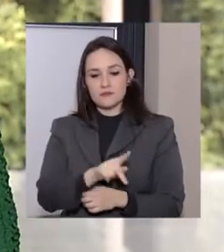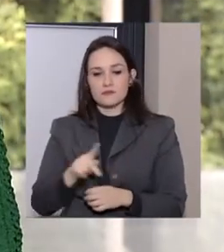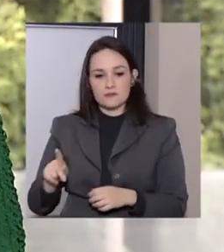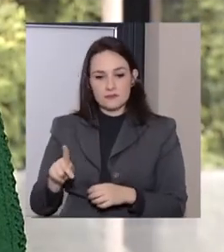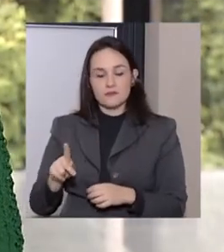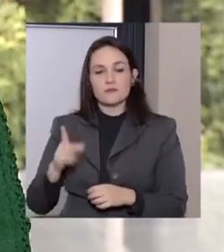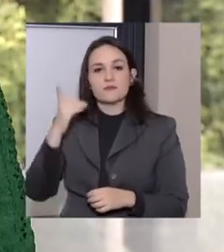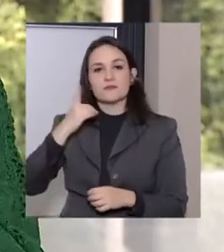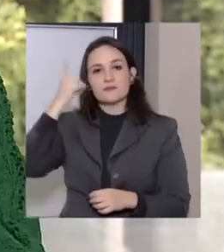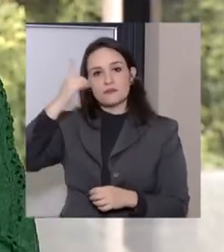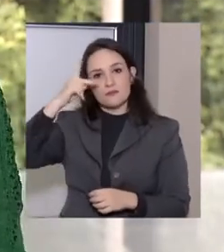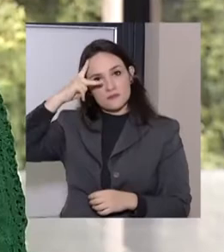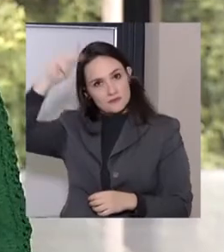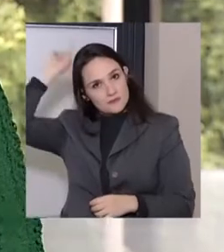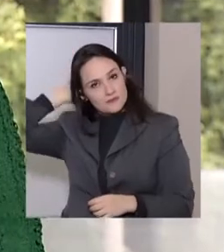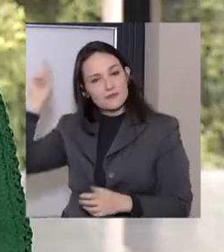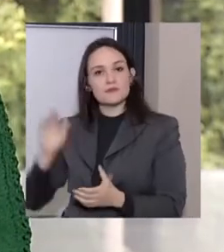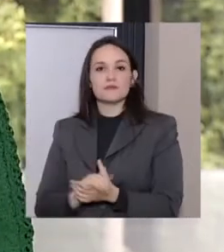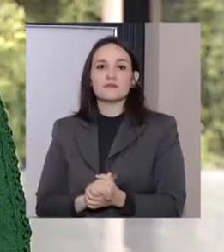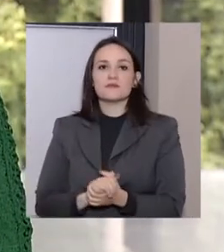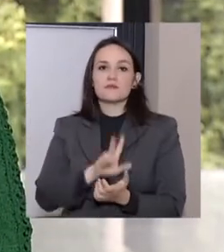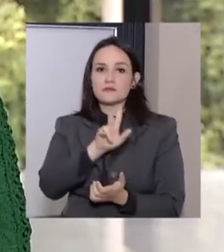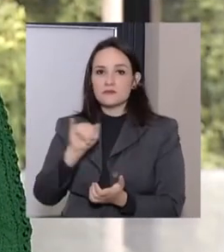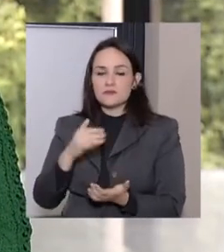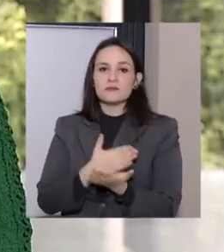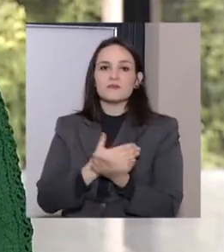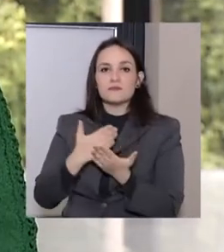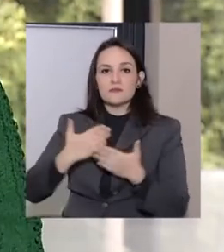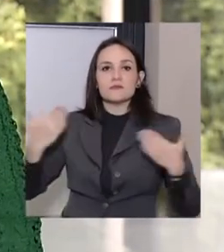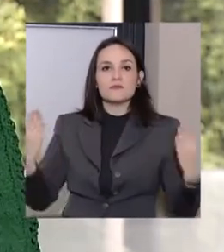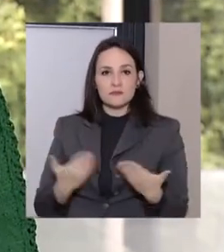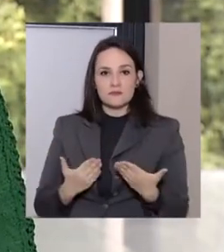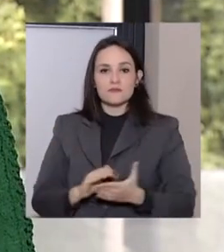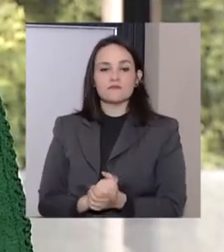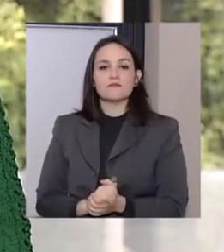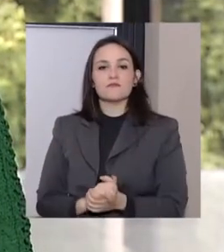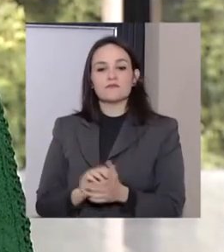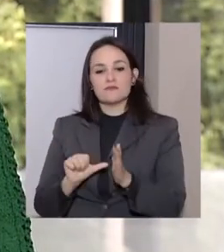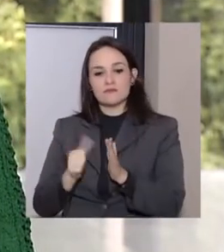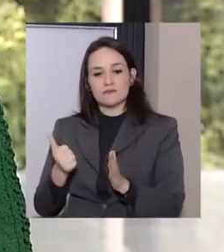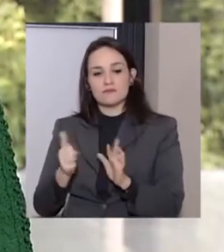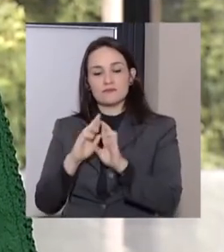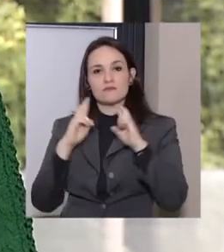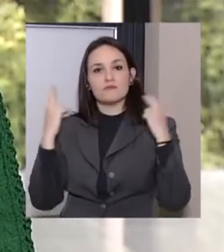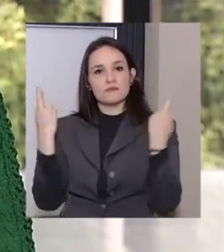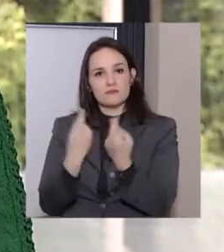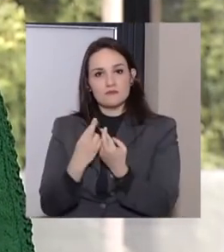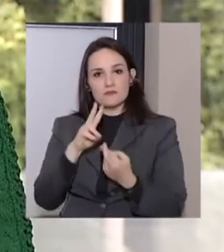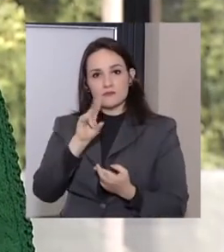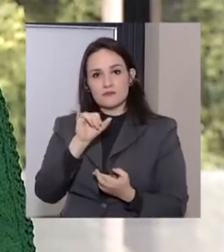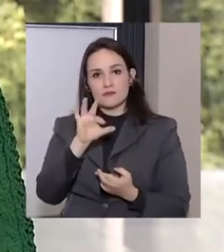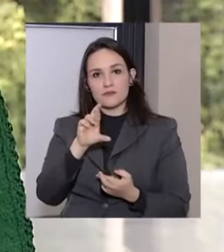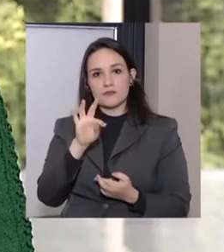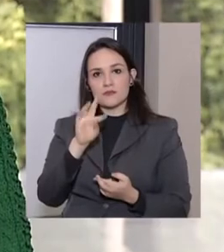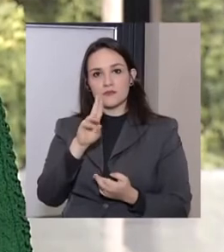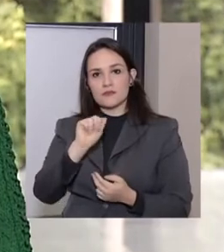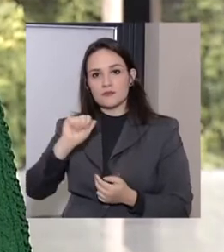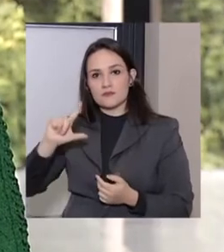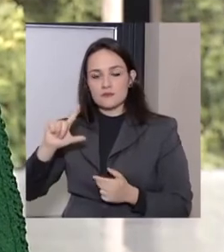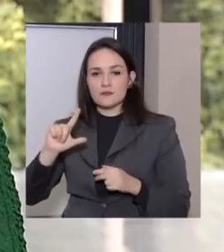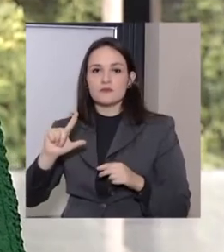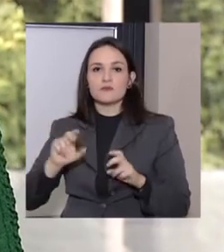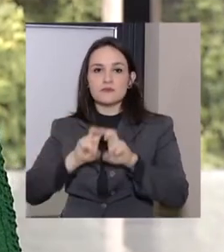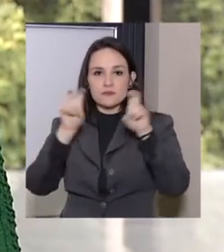deputado Paulo Correia, vai dar o início à primeira sessão solene virtual aqui